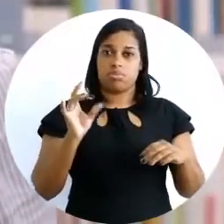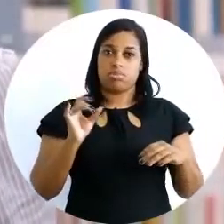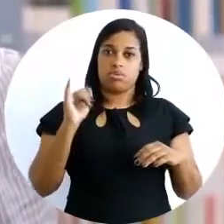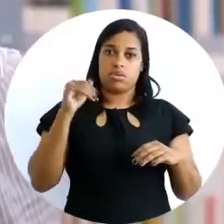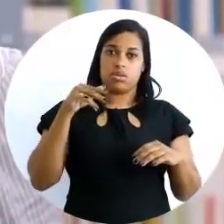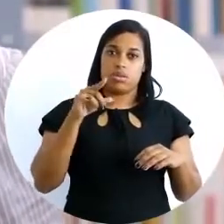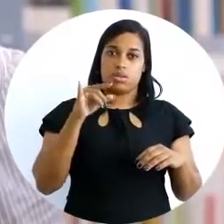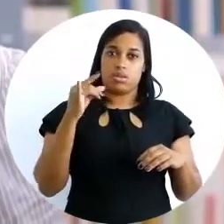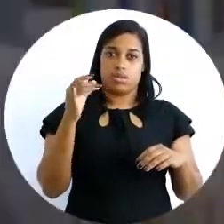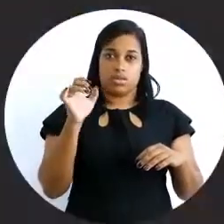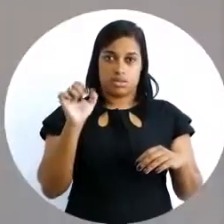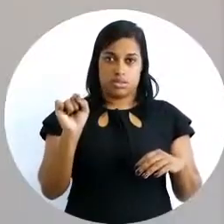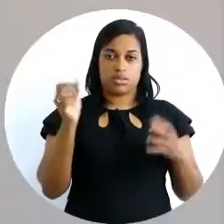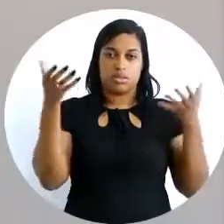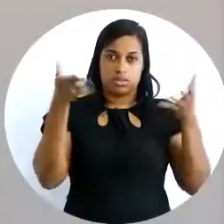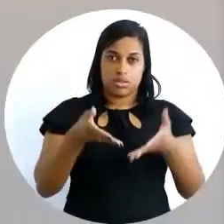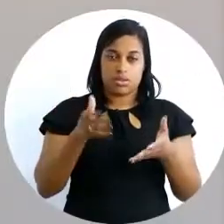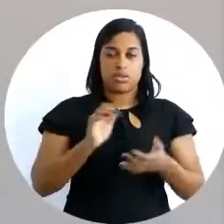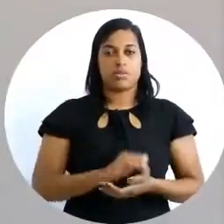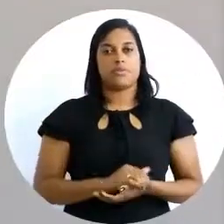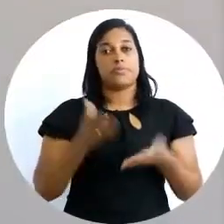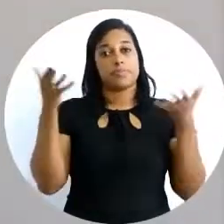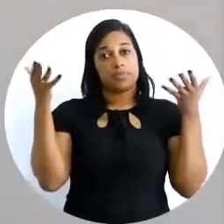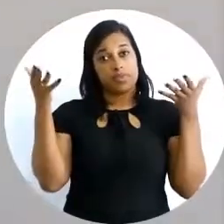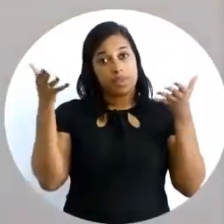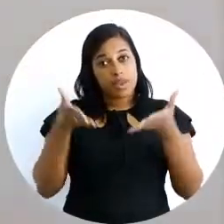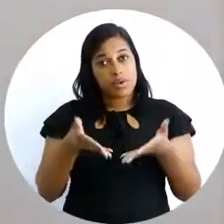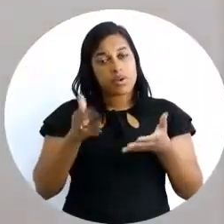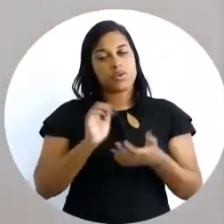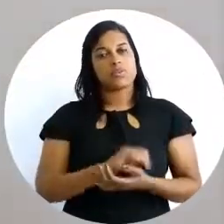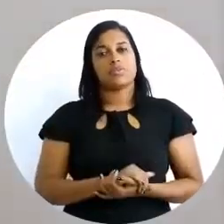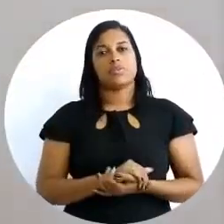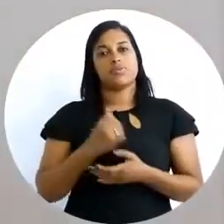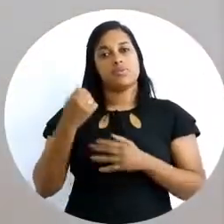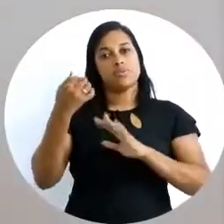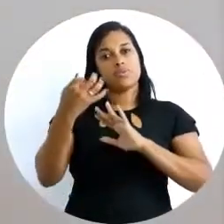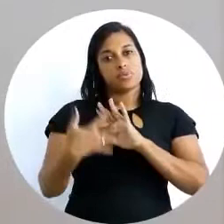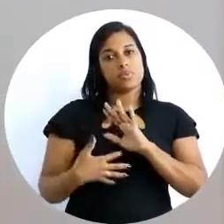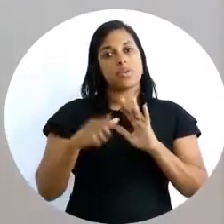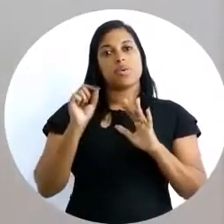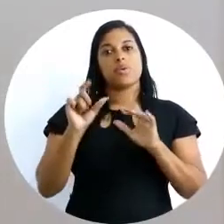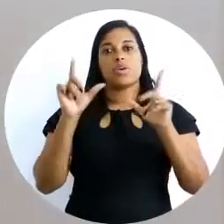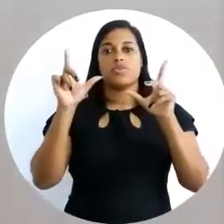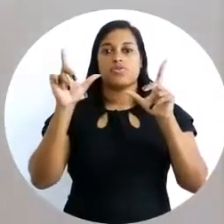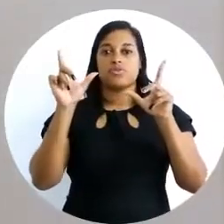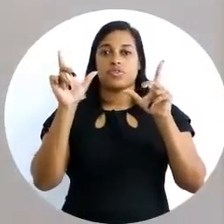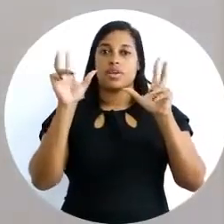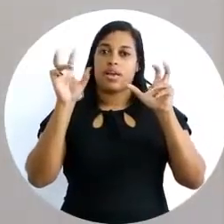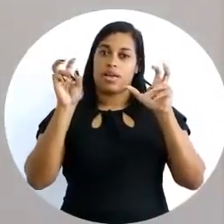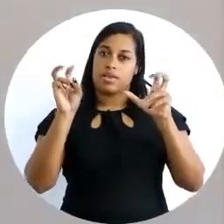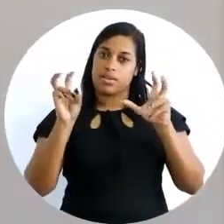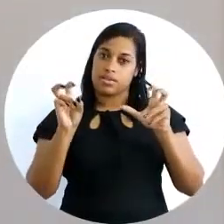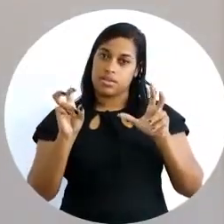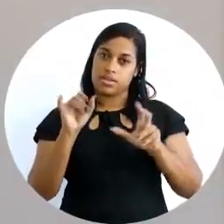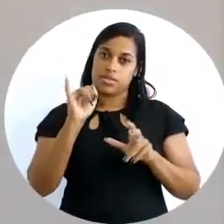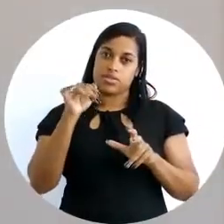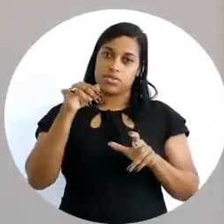dos índices agora. Então, agora nós vamos falar um pouco sobre as características dos